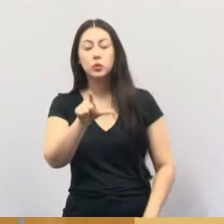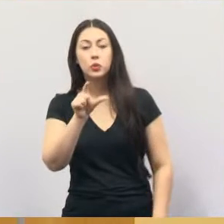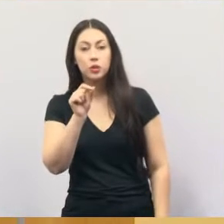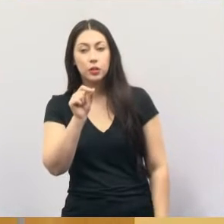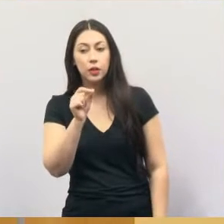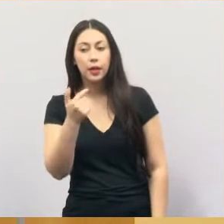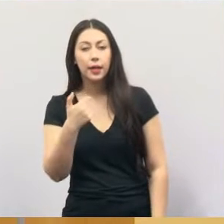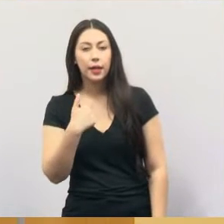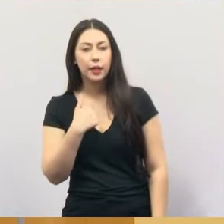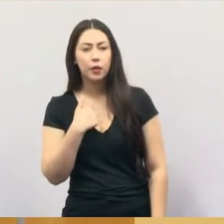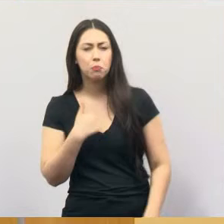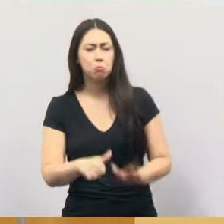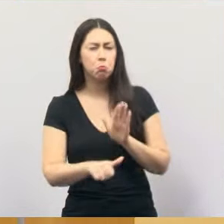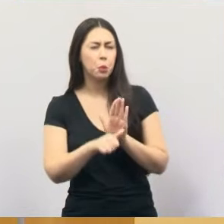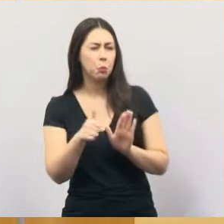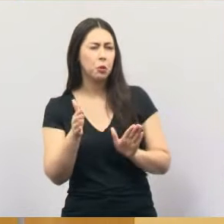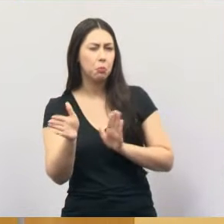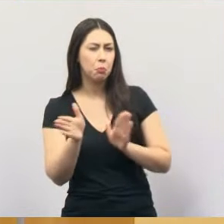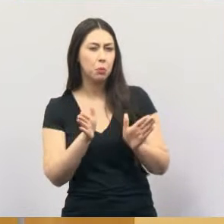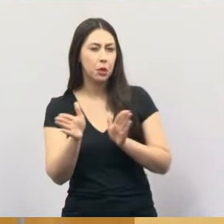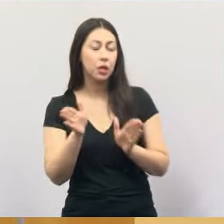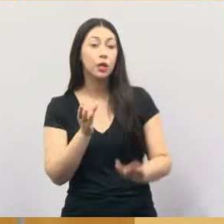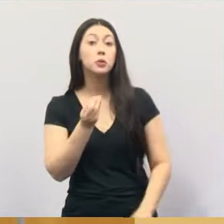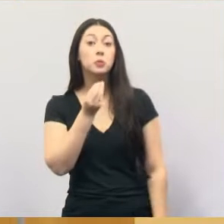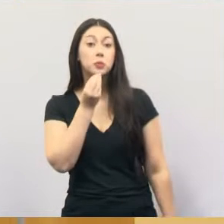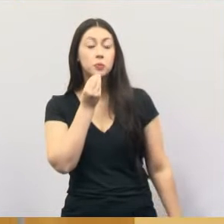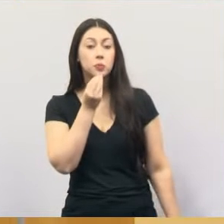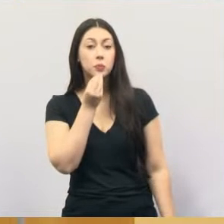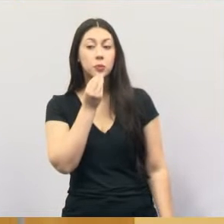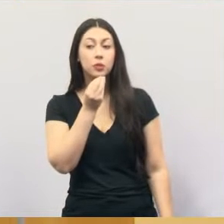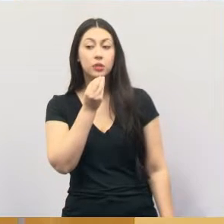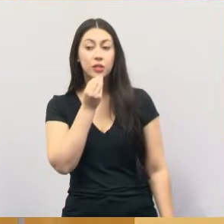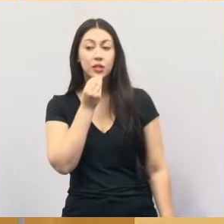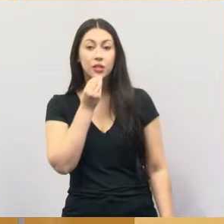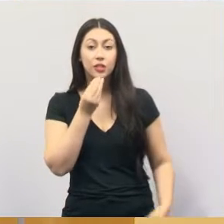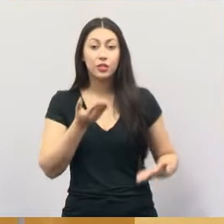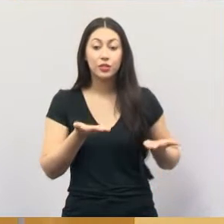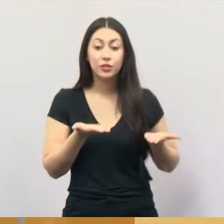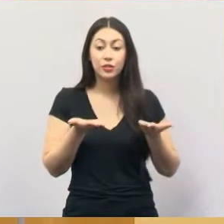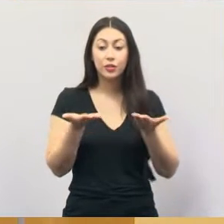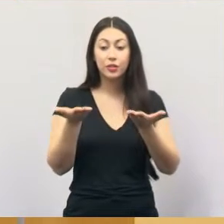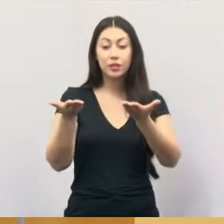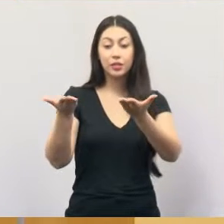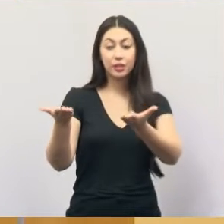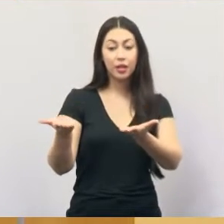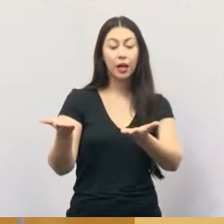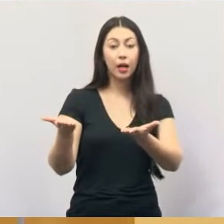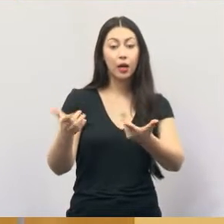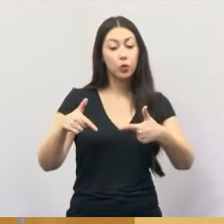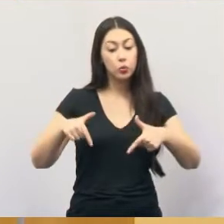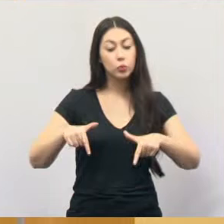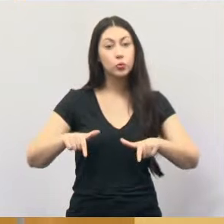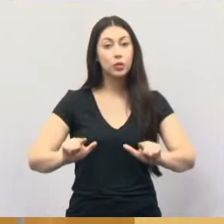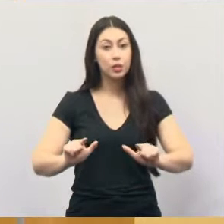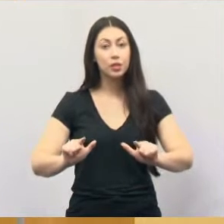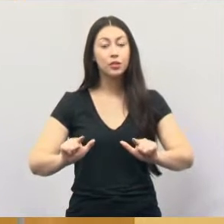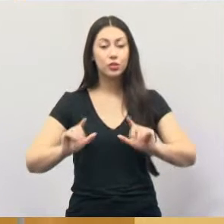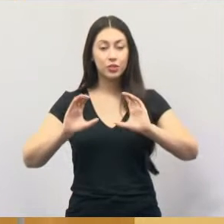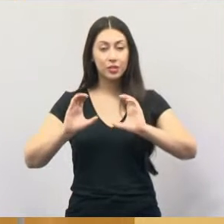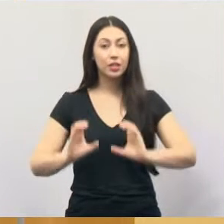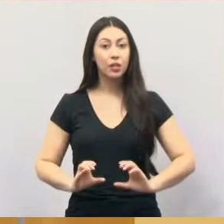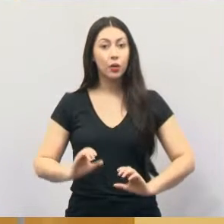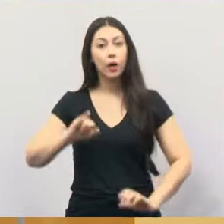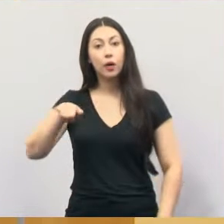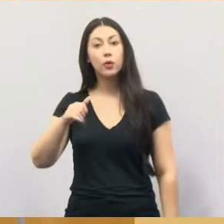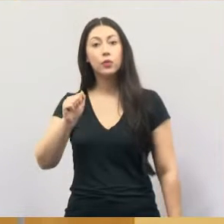na minha primeira legislatura a oportunidade de conceder o título de cidadão jacareense ao